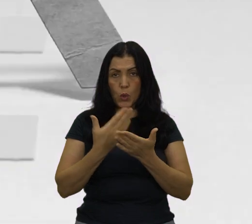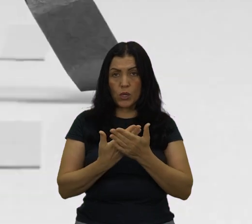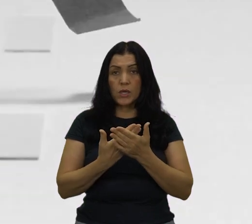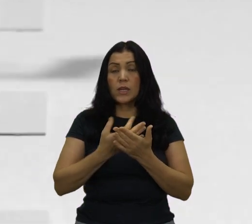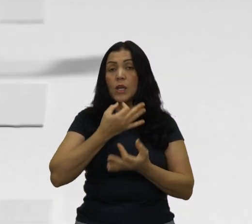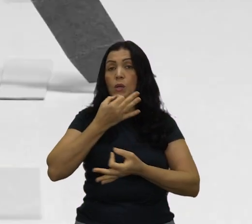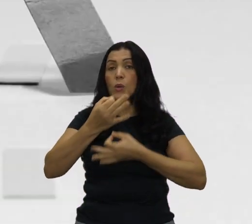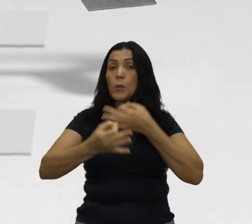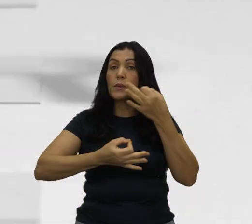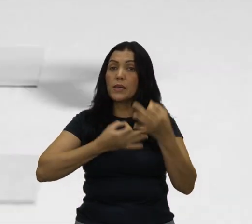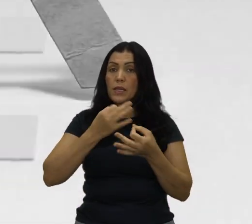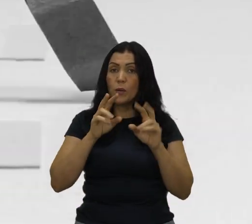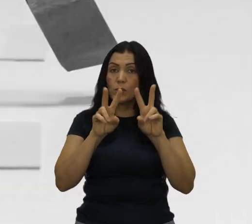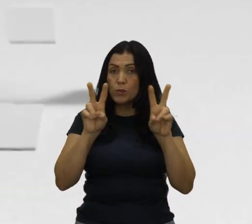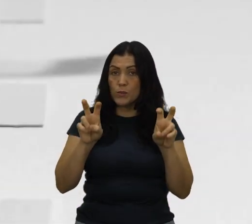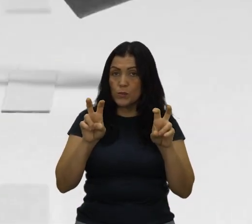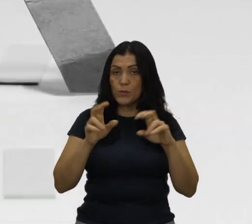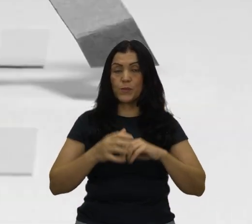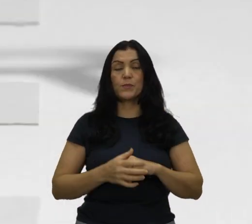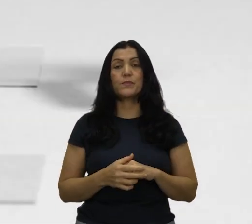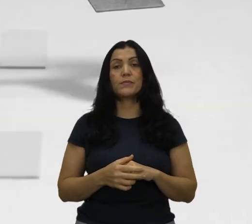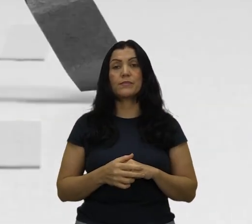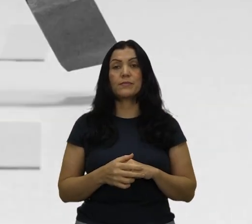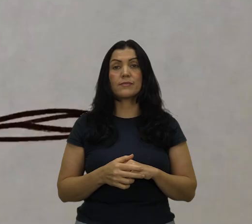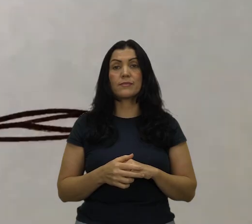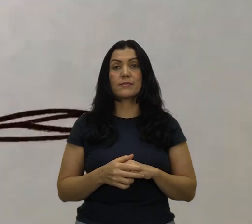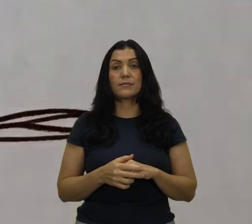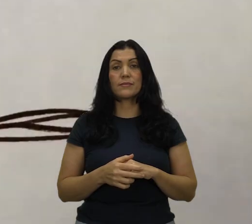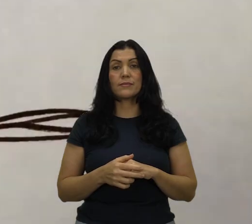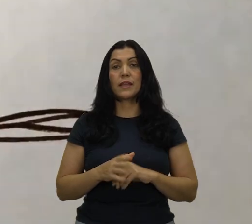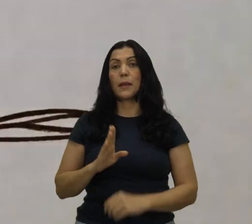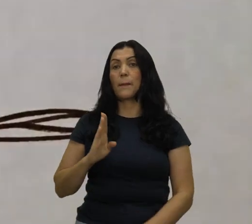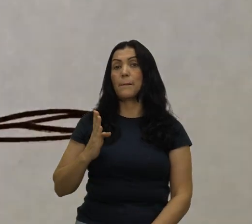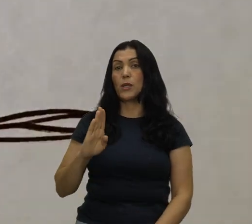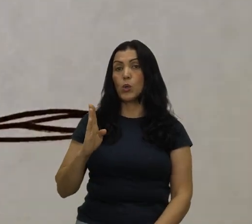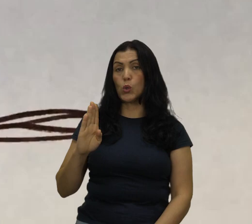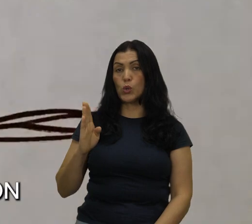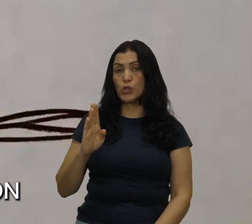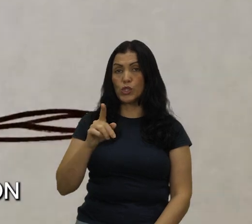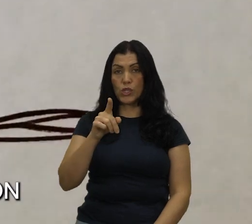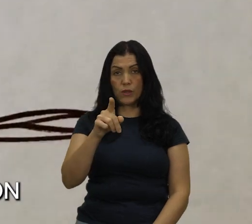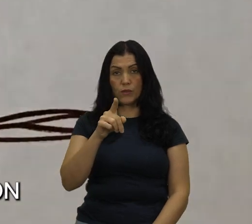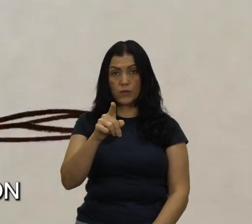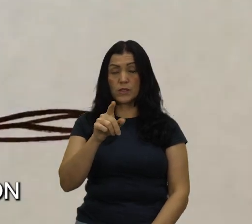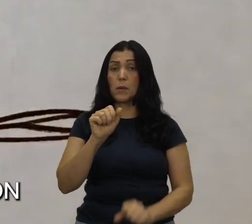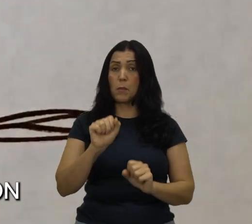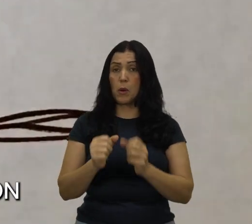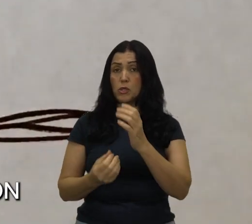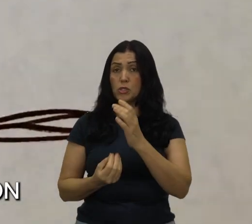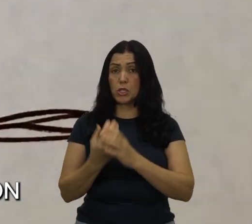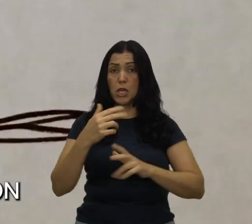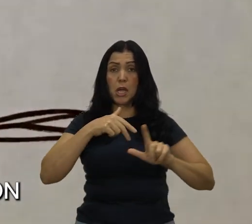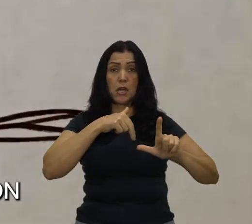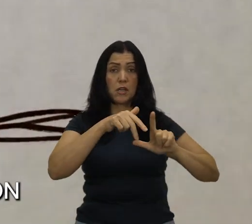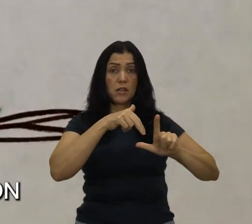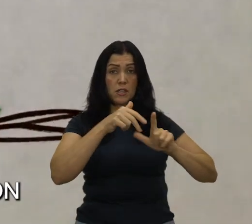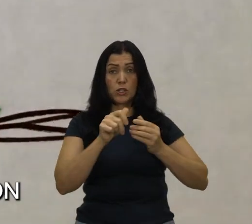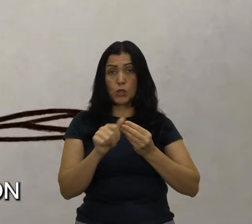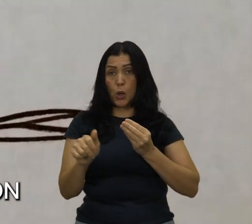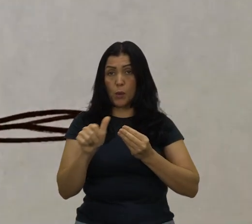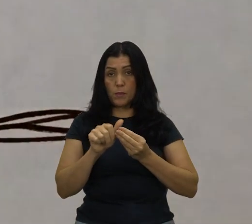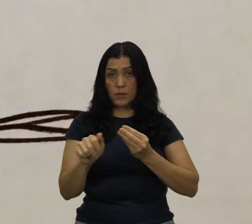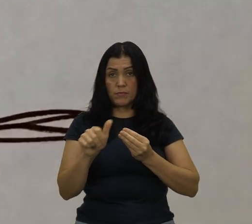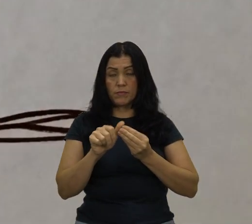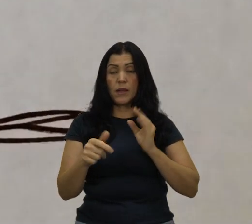escolares e sugestões de assuntos. Em biologia, você pode criar animações